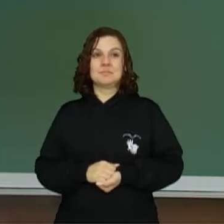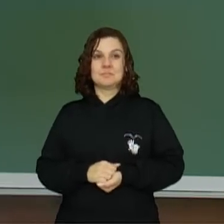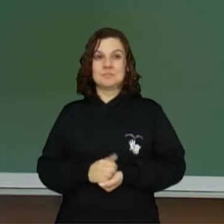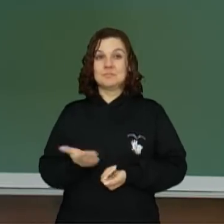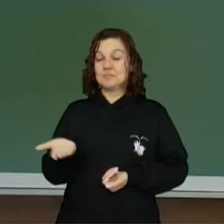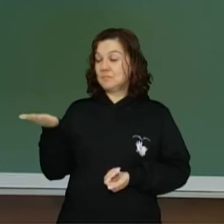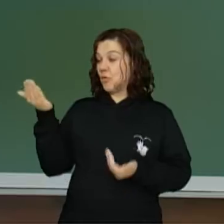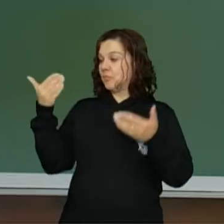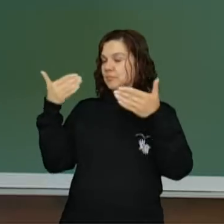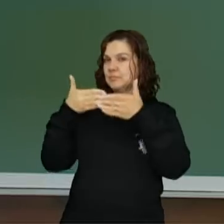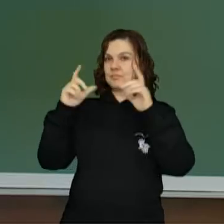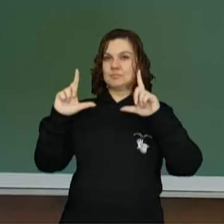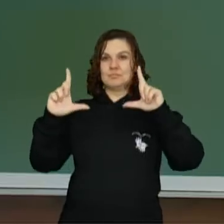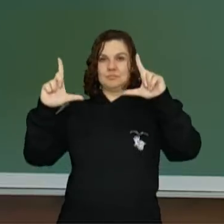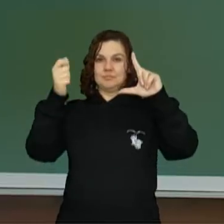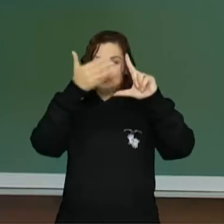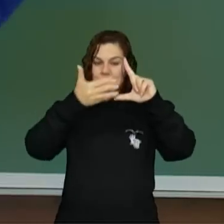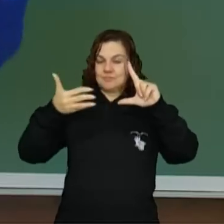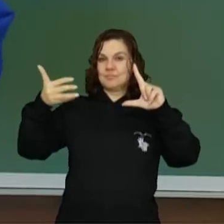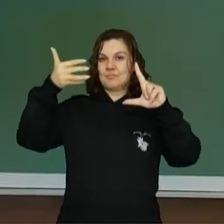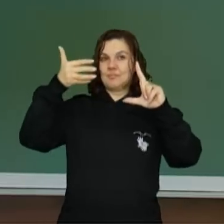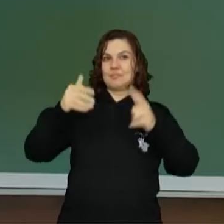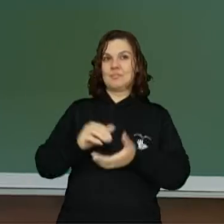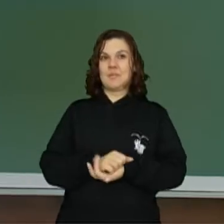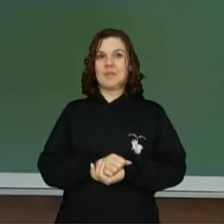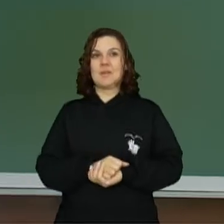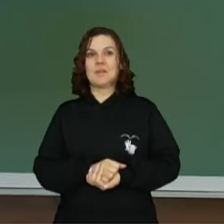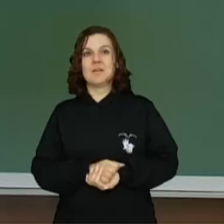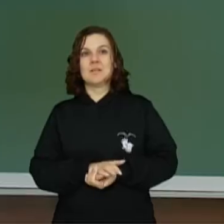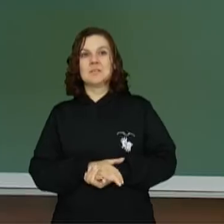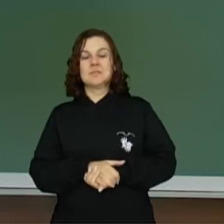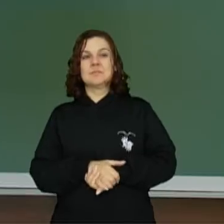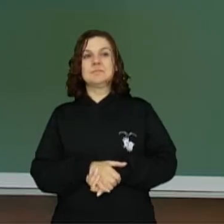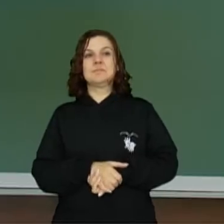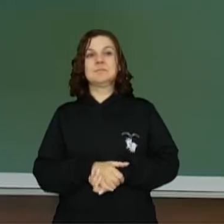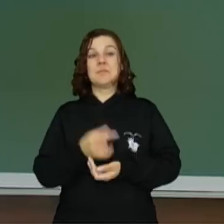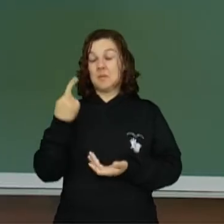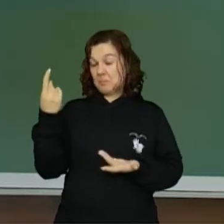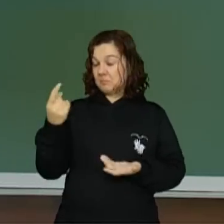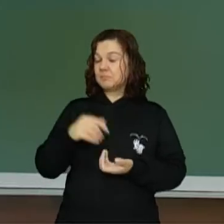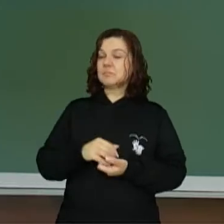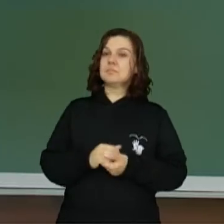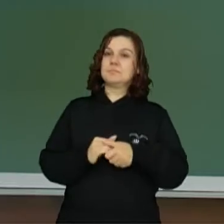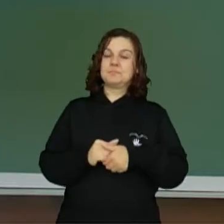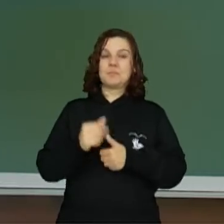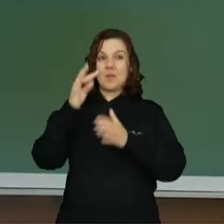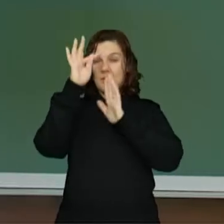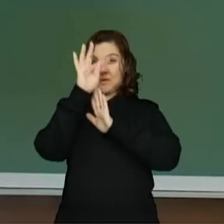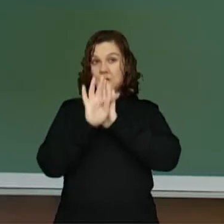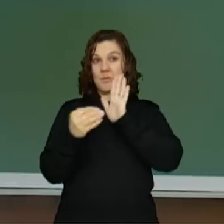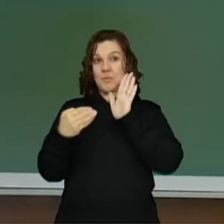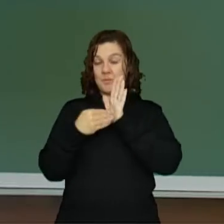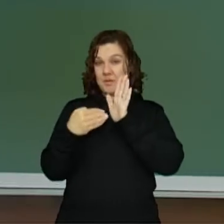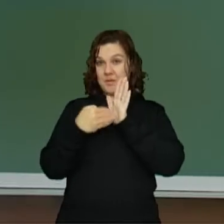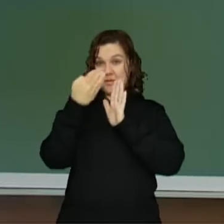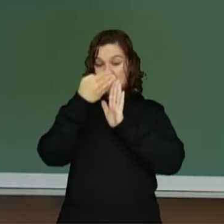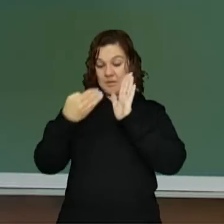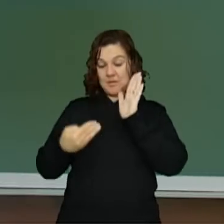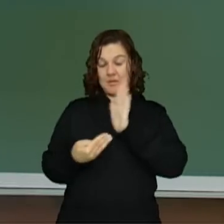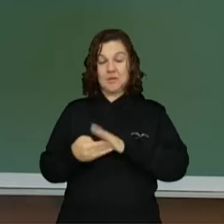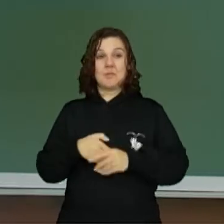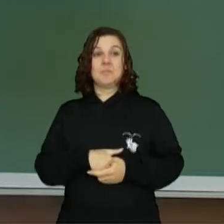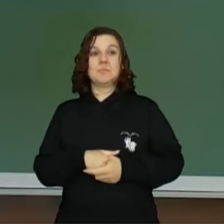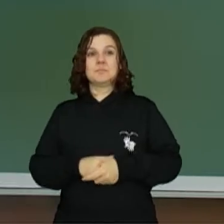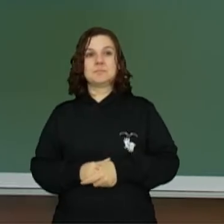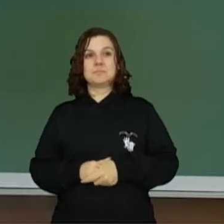um slide que foi criado aqui pelo CREDS Santa Catarina, mas enfim, o que interessa para nós aqui é o que